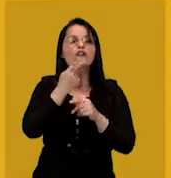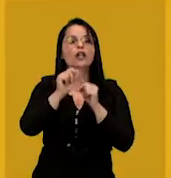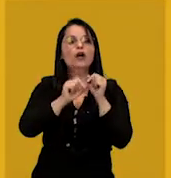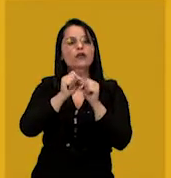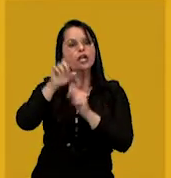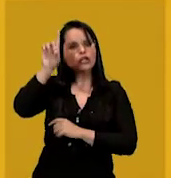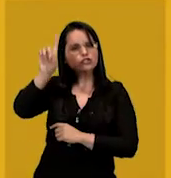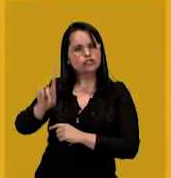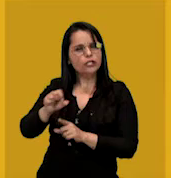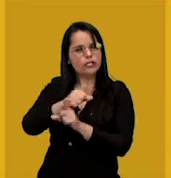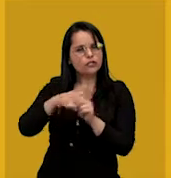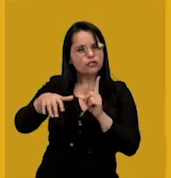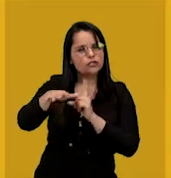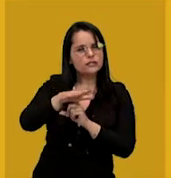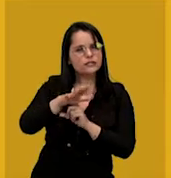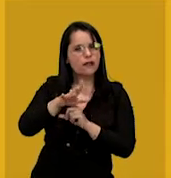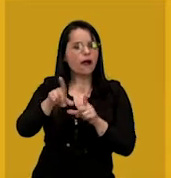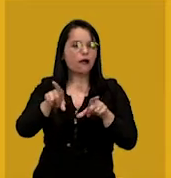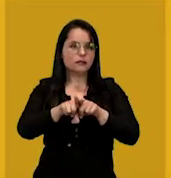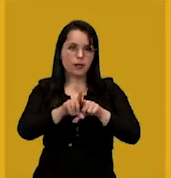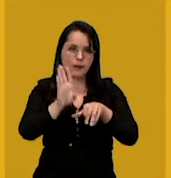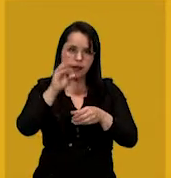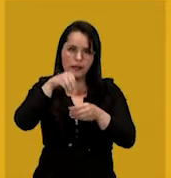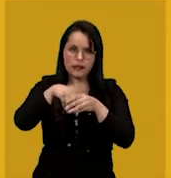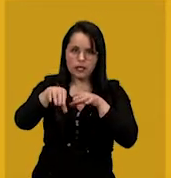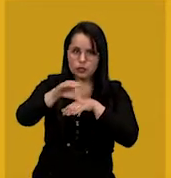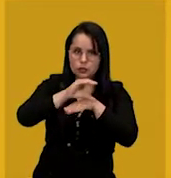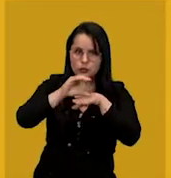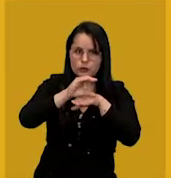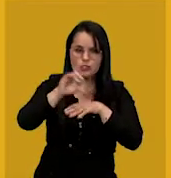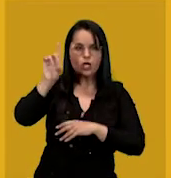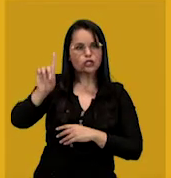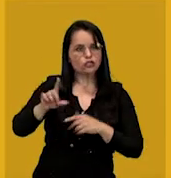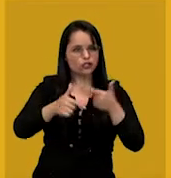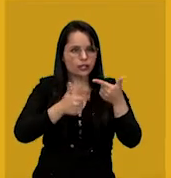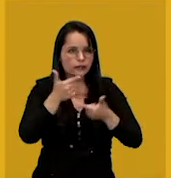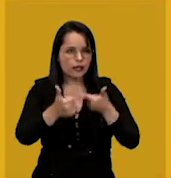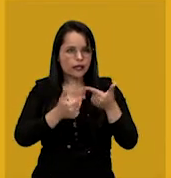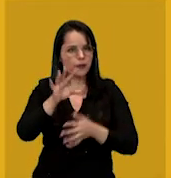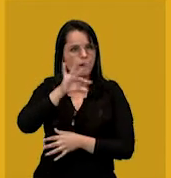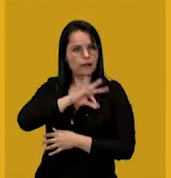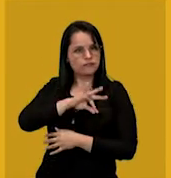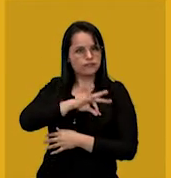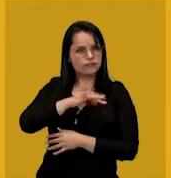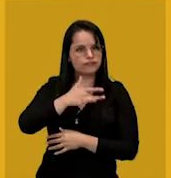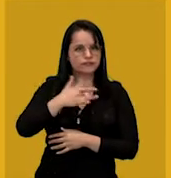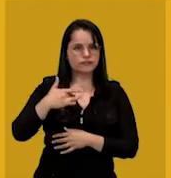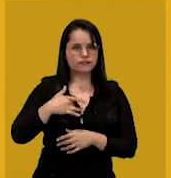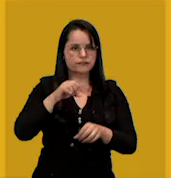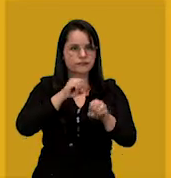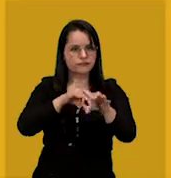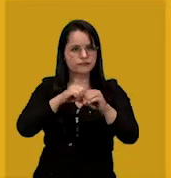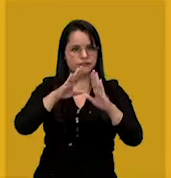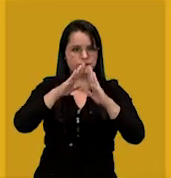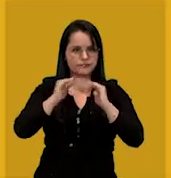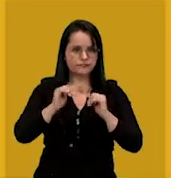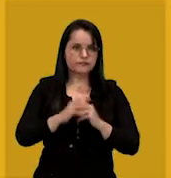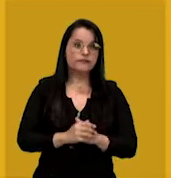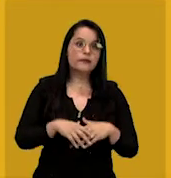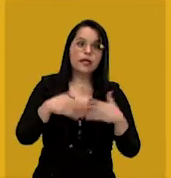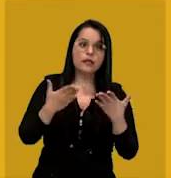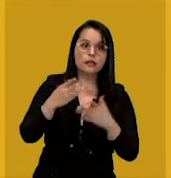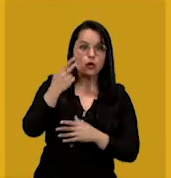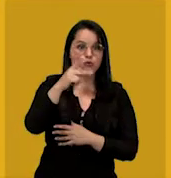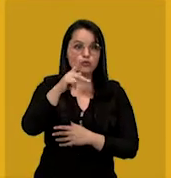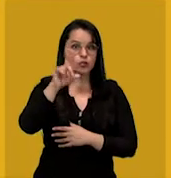direitos sociais fazem parte também da Constituição: direito ao trabalho, ao salário, à saúde, à educação e à moradia. Ou seja, o